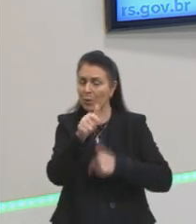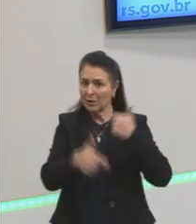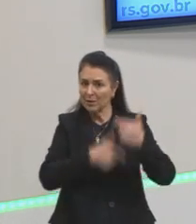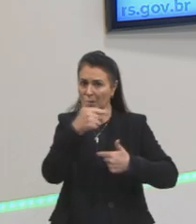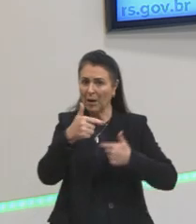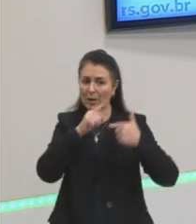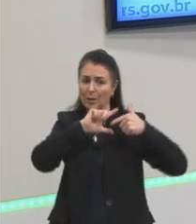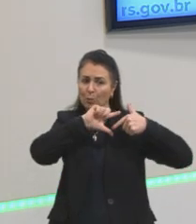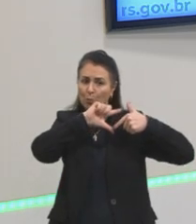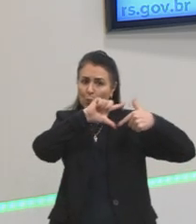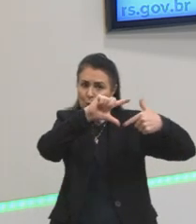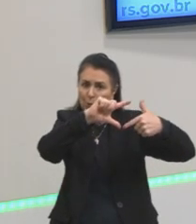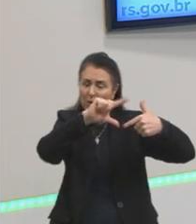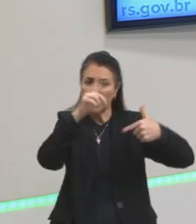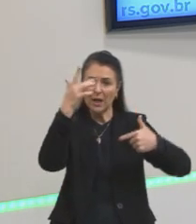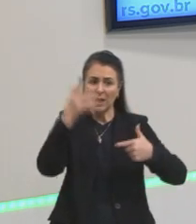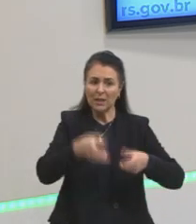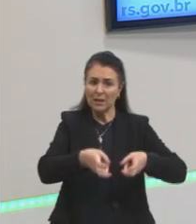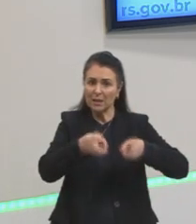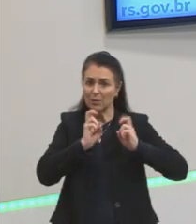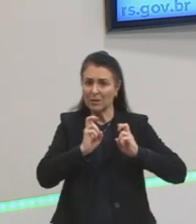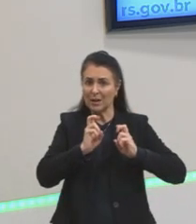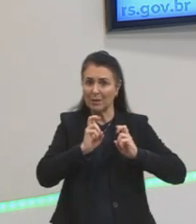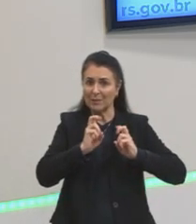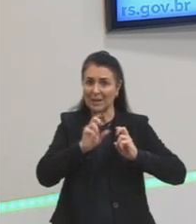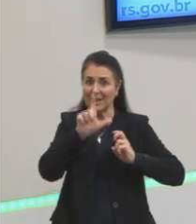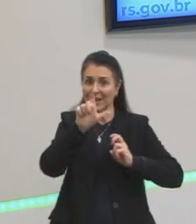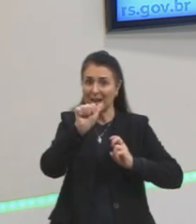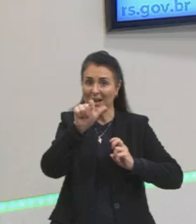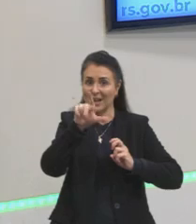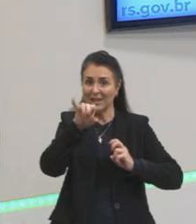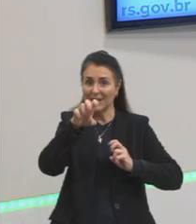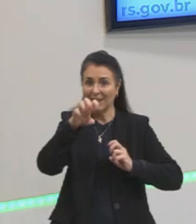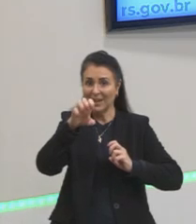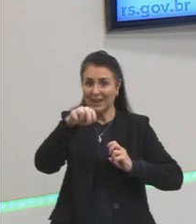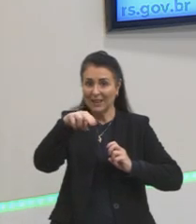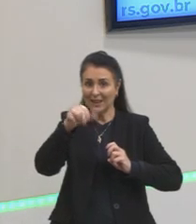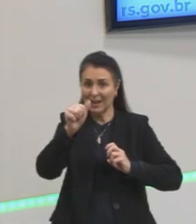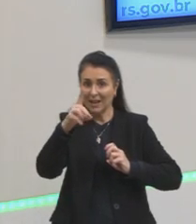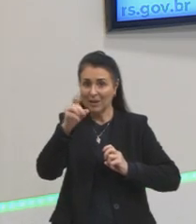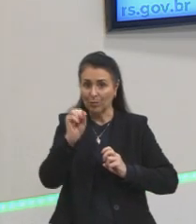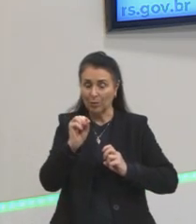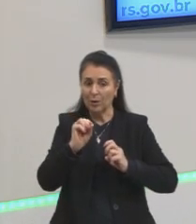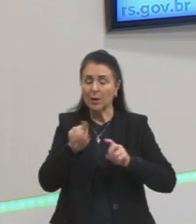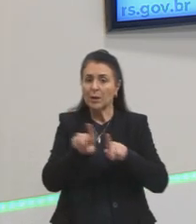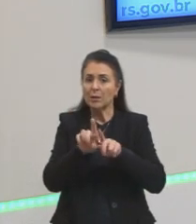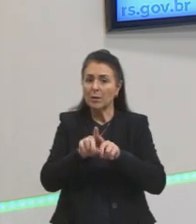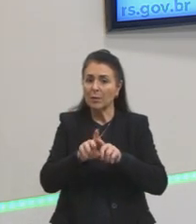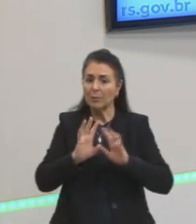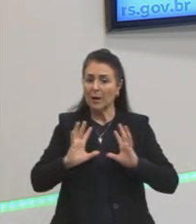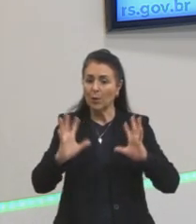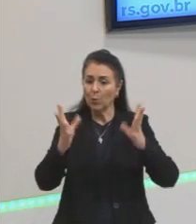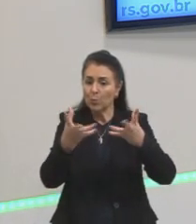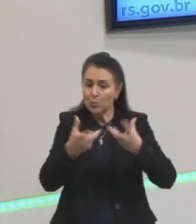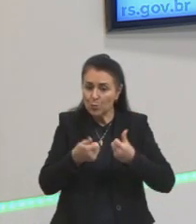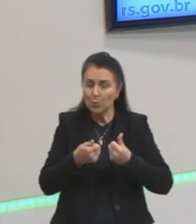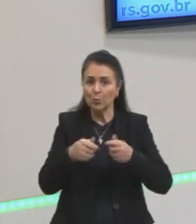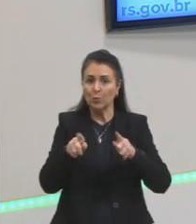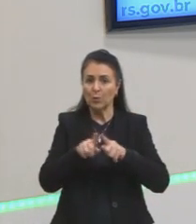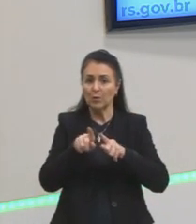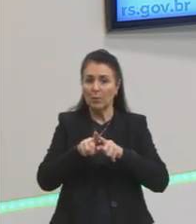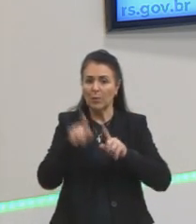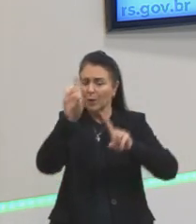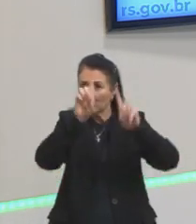trabalho mais o salário que é uma troca do seu trabalho e essa alienação Stent depois para o consumo para o lazer que aí uma outra